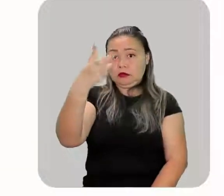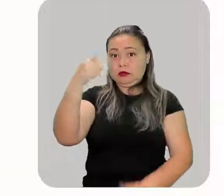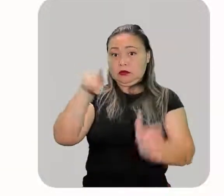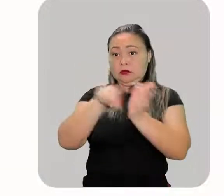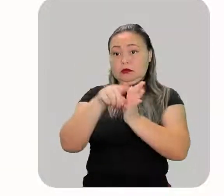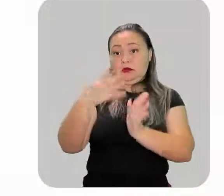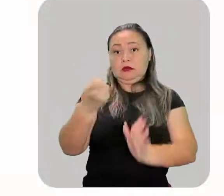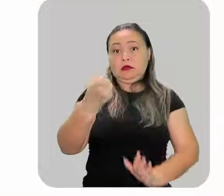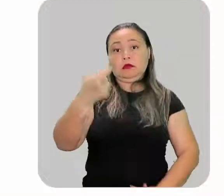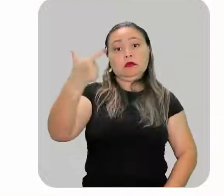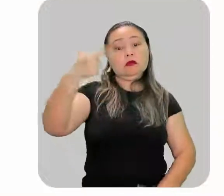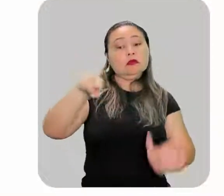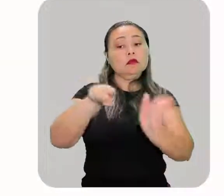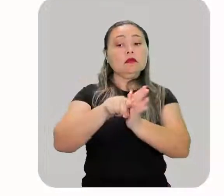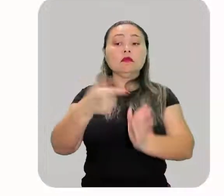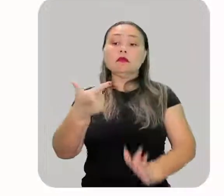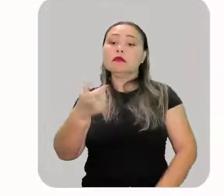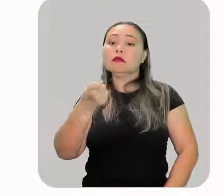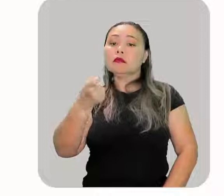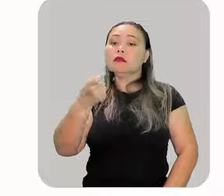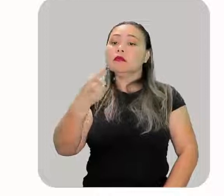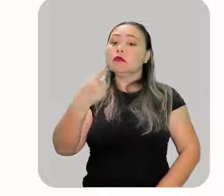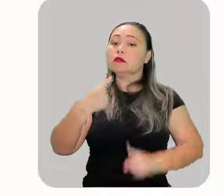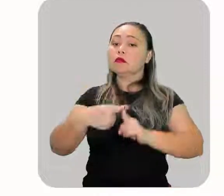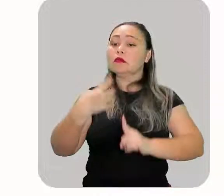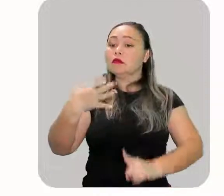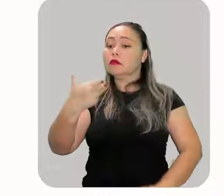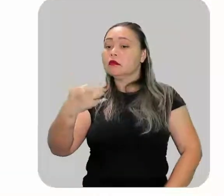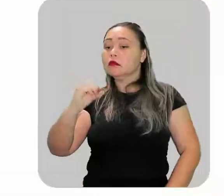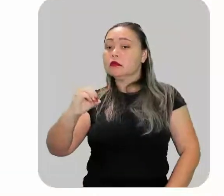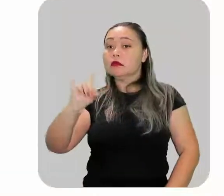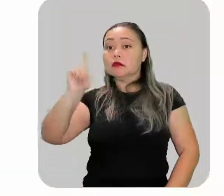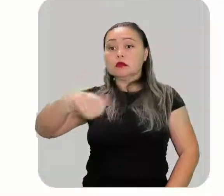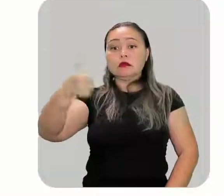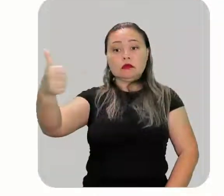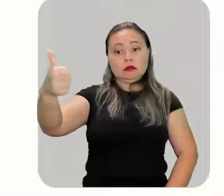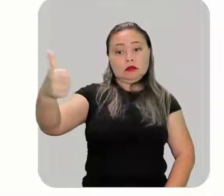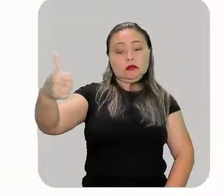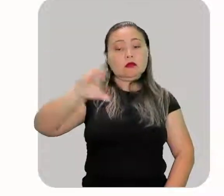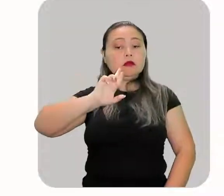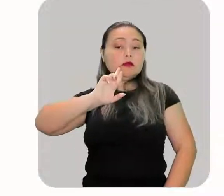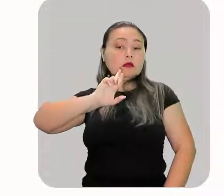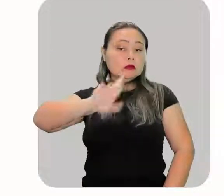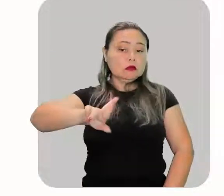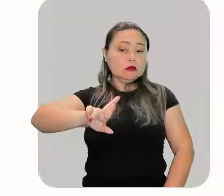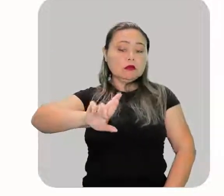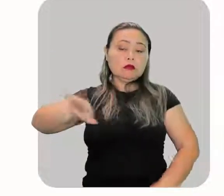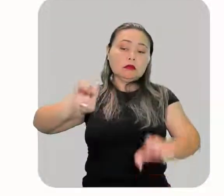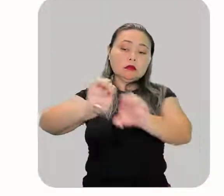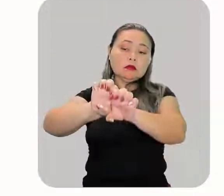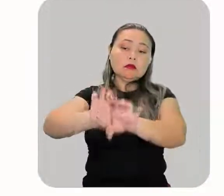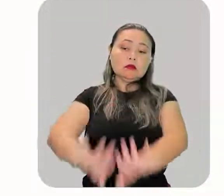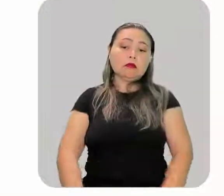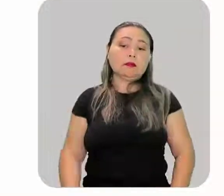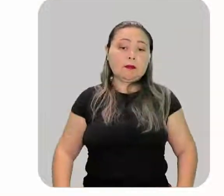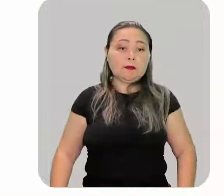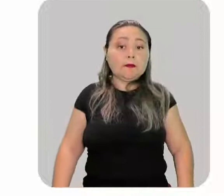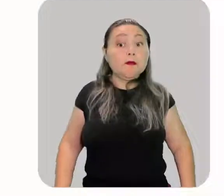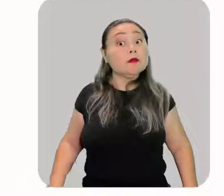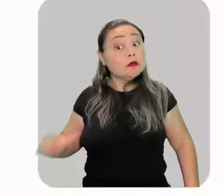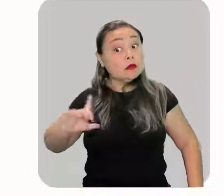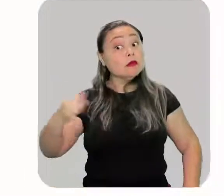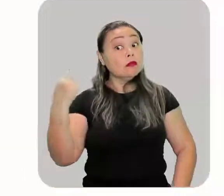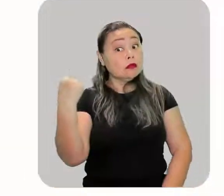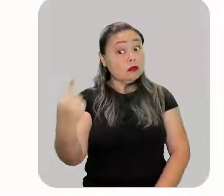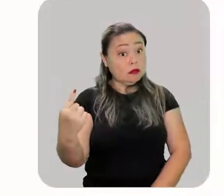cubo menos 4x ao quadrado mais 4 igual a 0 é 1. Resolva a equação. Ah, então ele me deu uma,